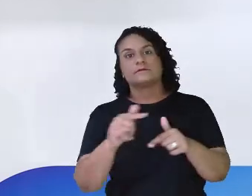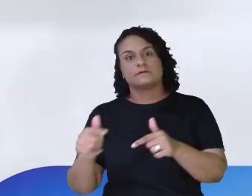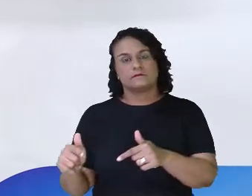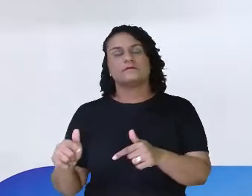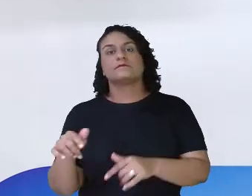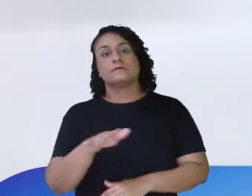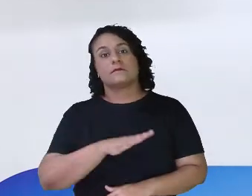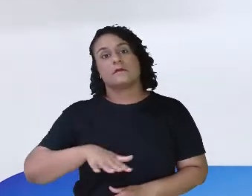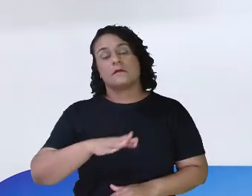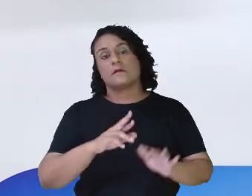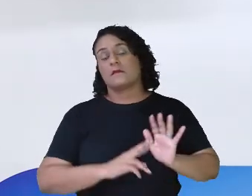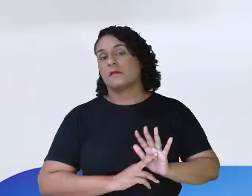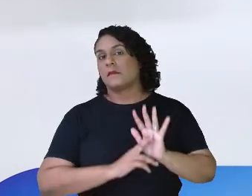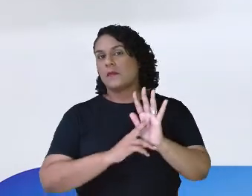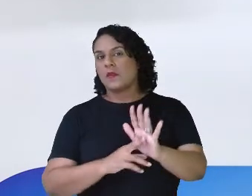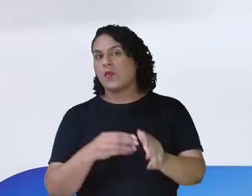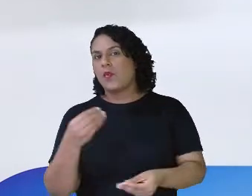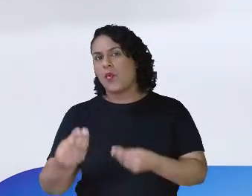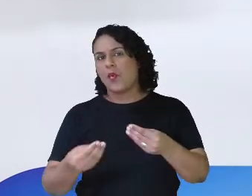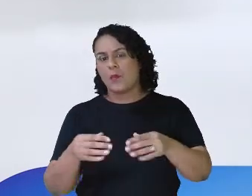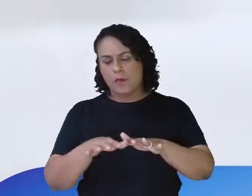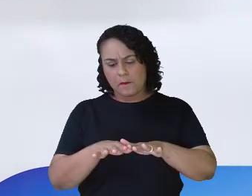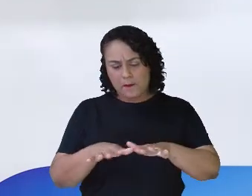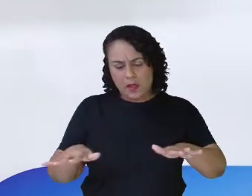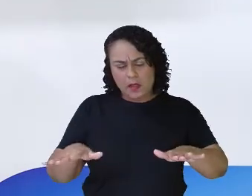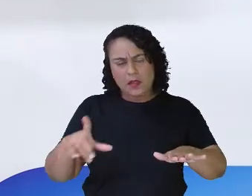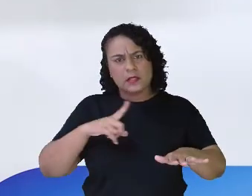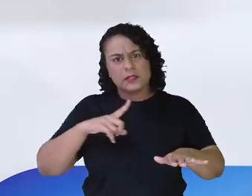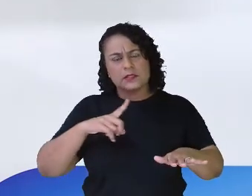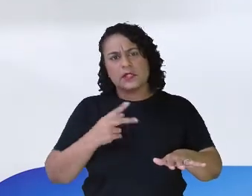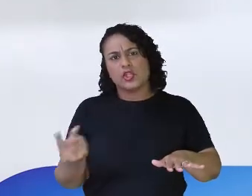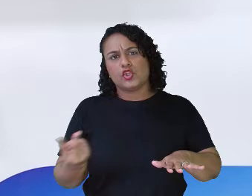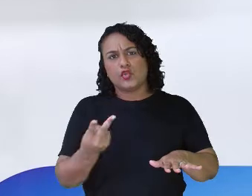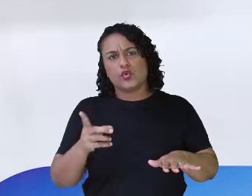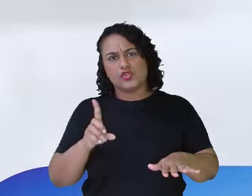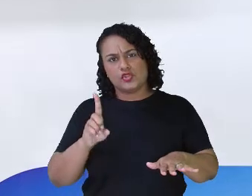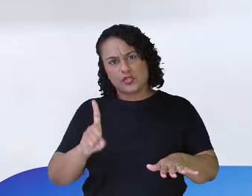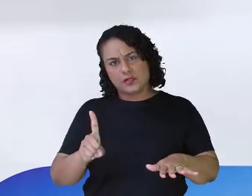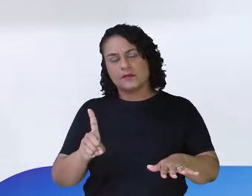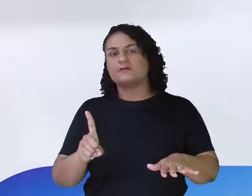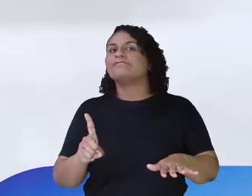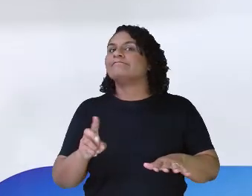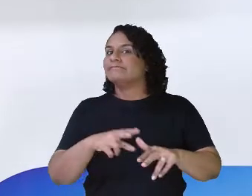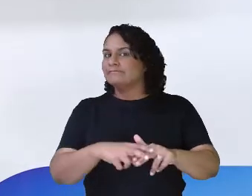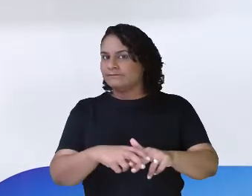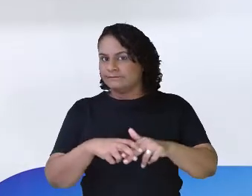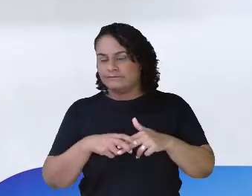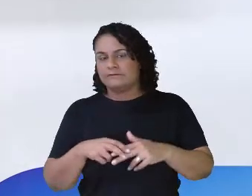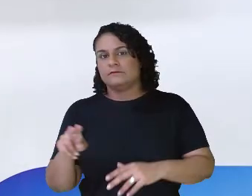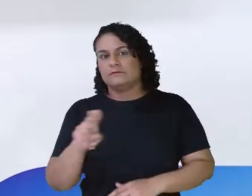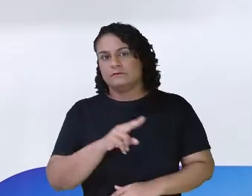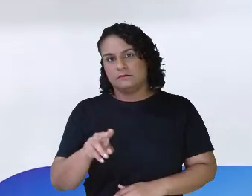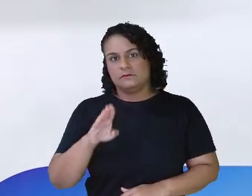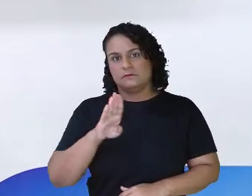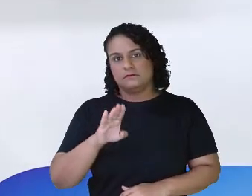são representadas a partir de um plano e possuem 2 dimensões. Por isso, são chamadas